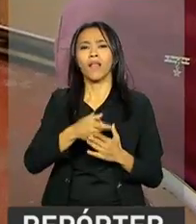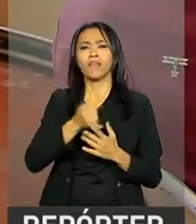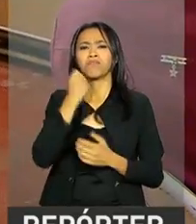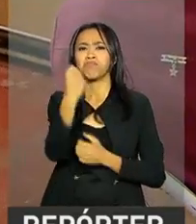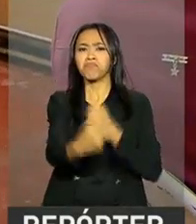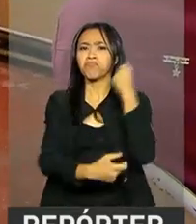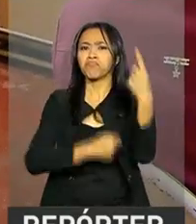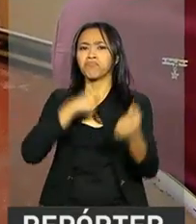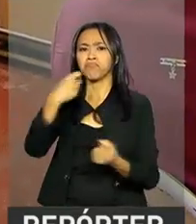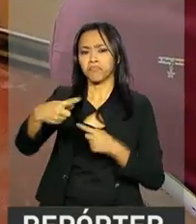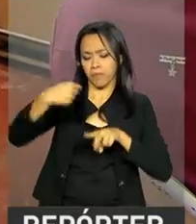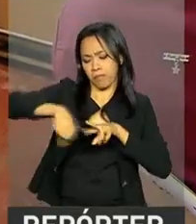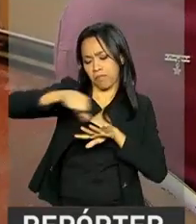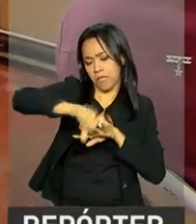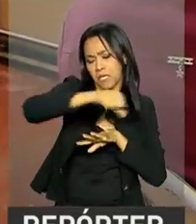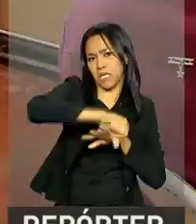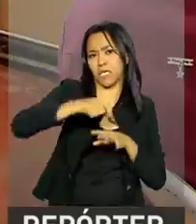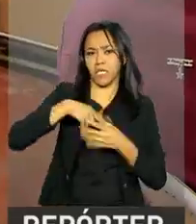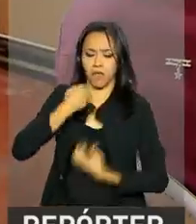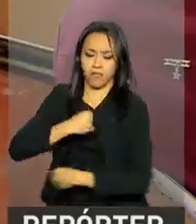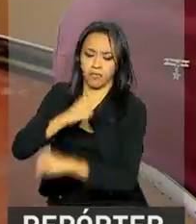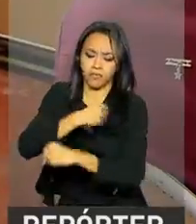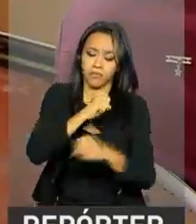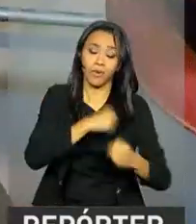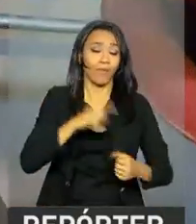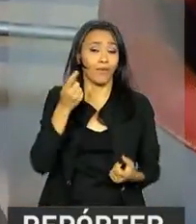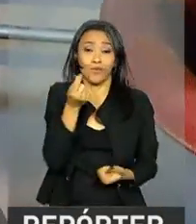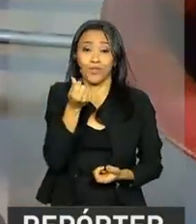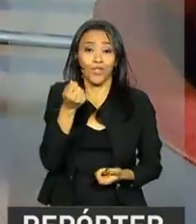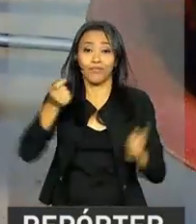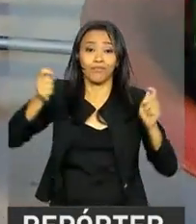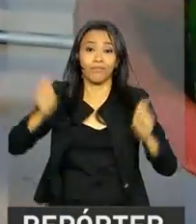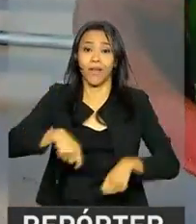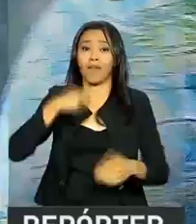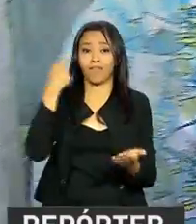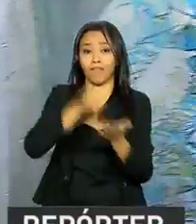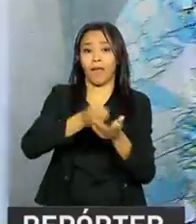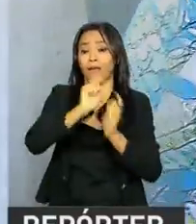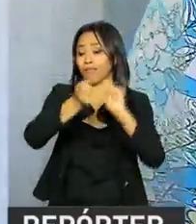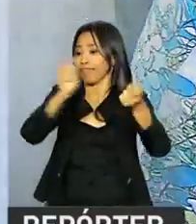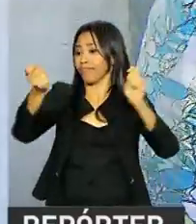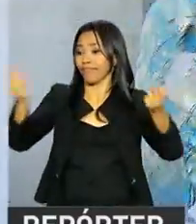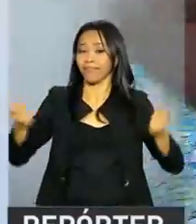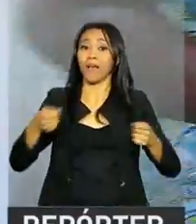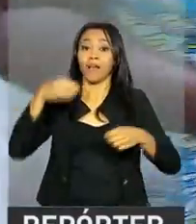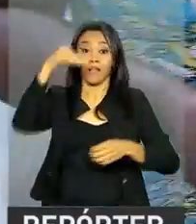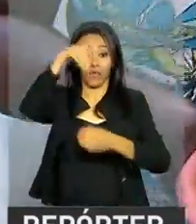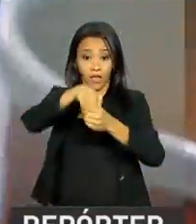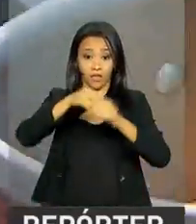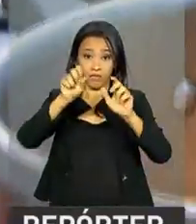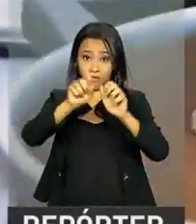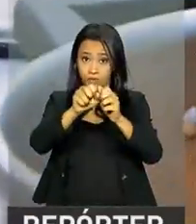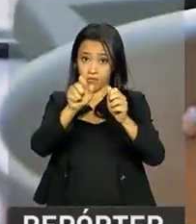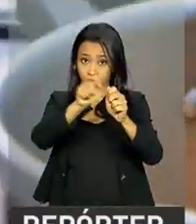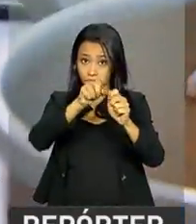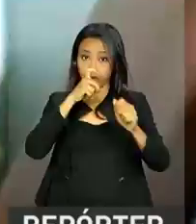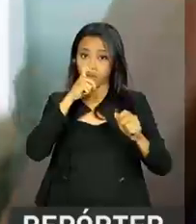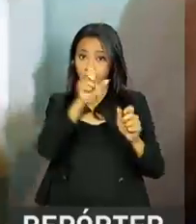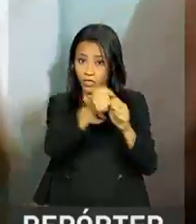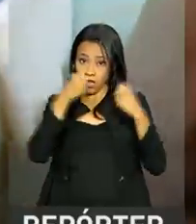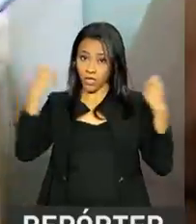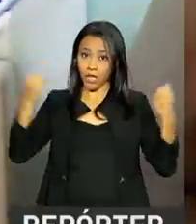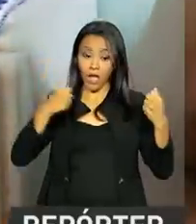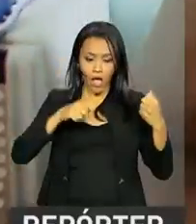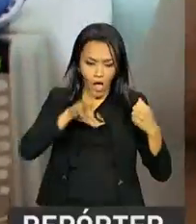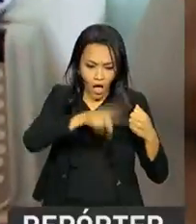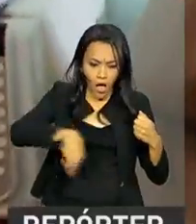manicure mas o dinheiro mal dá para pagar as contas na geladeira uma parte da comida foi doada com os R